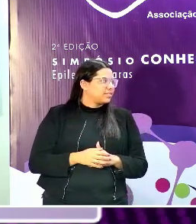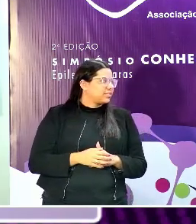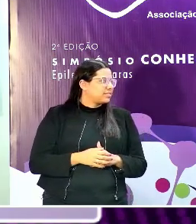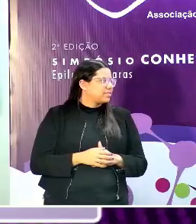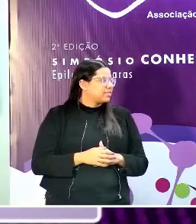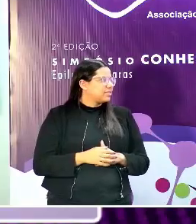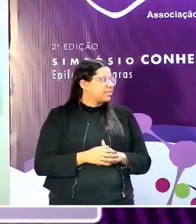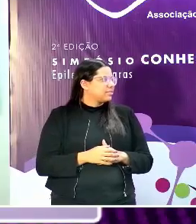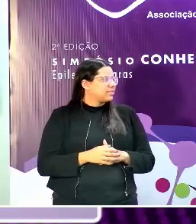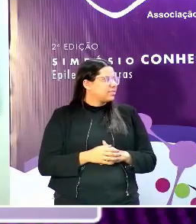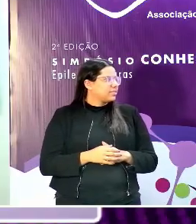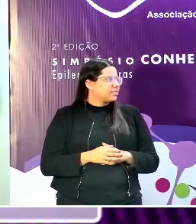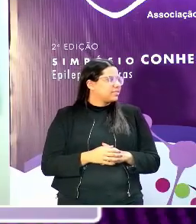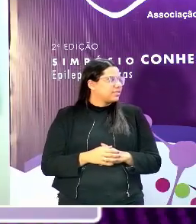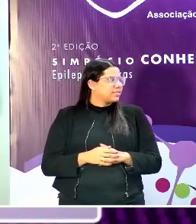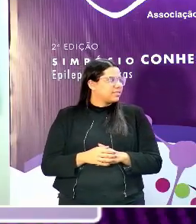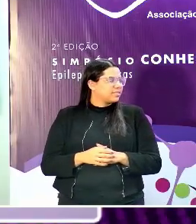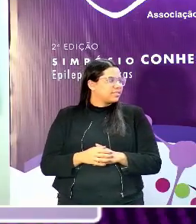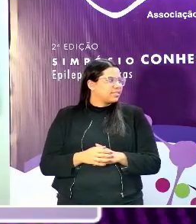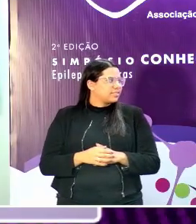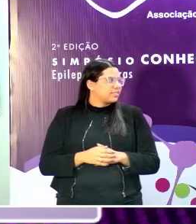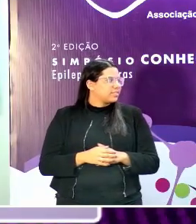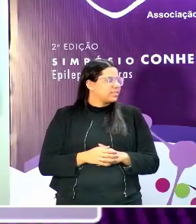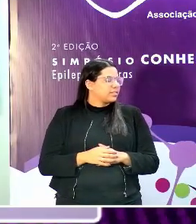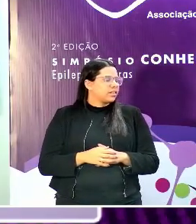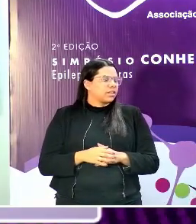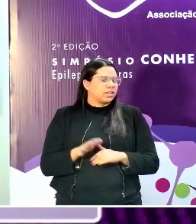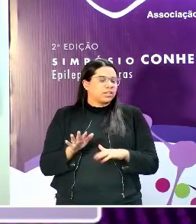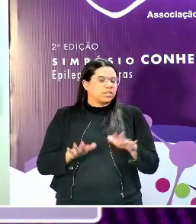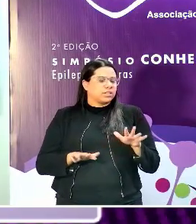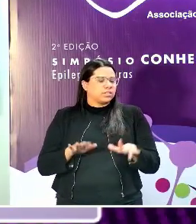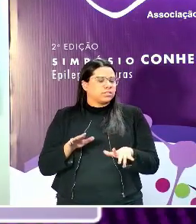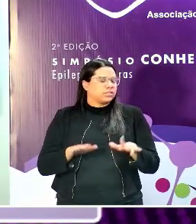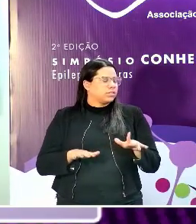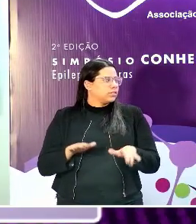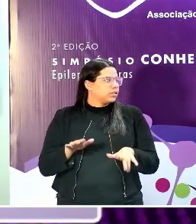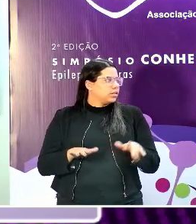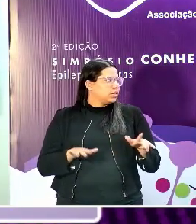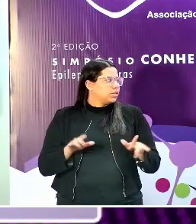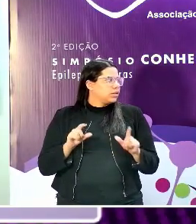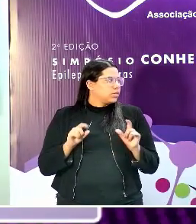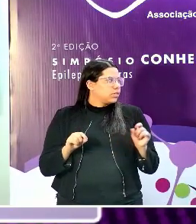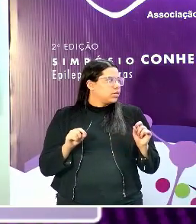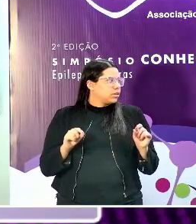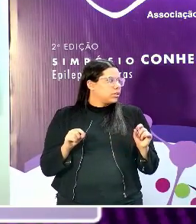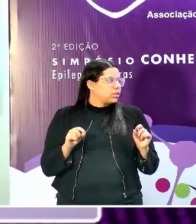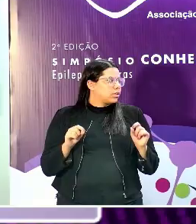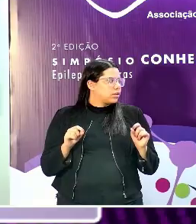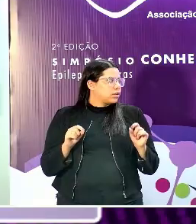fez várias vezes, né? O peptídeo, às vezes, como ele é muito